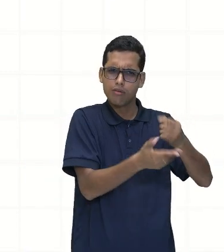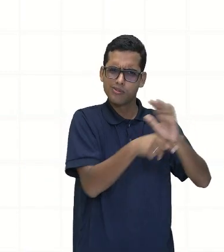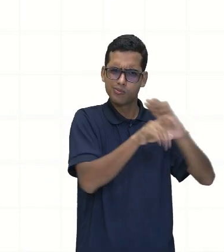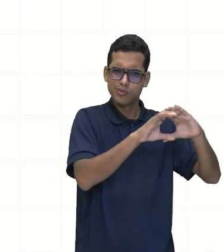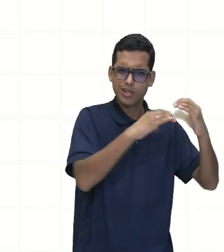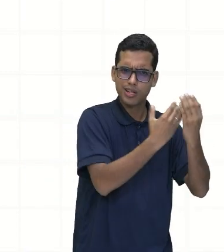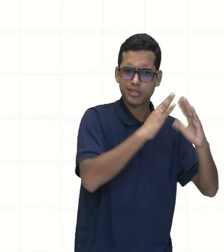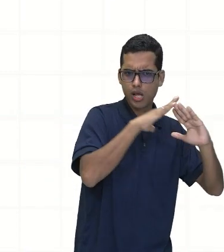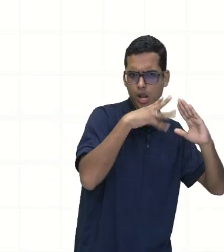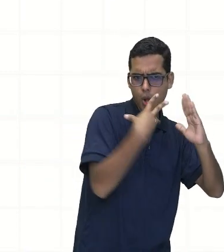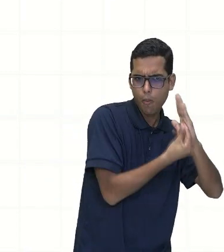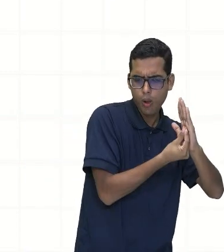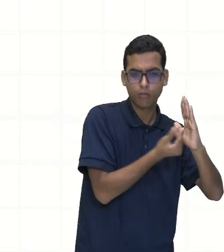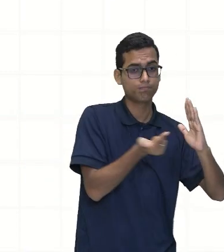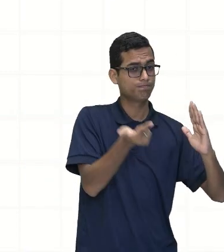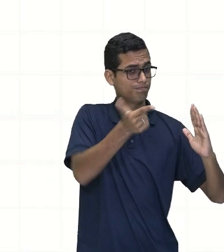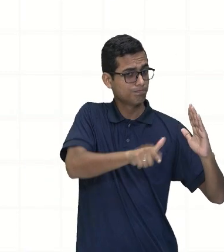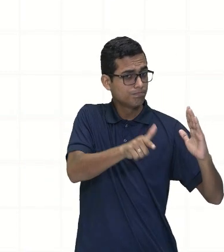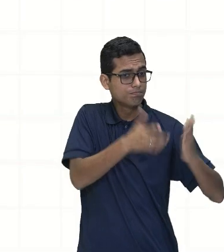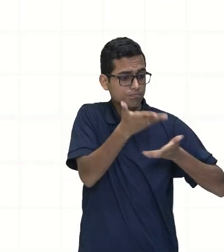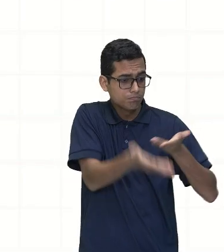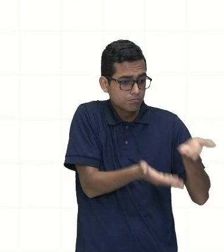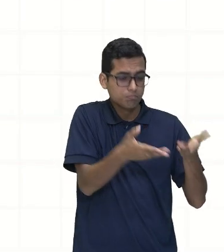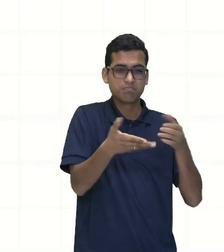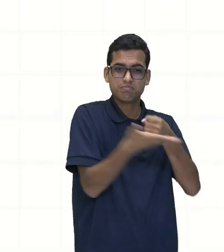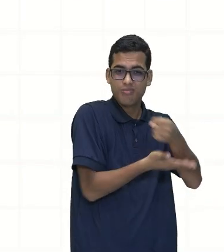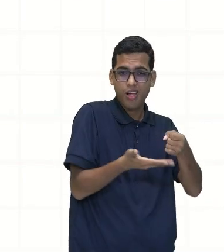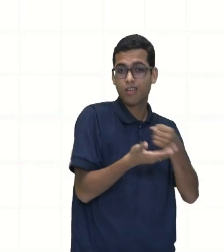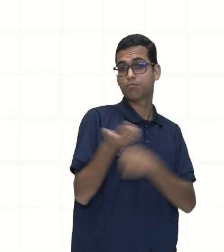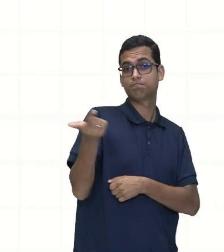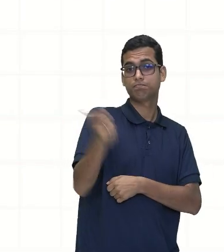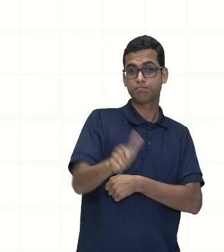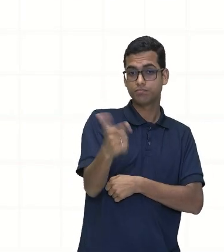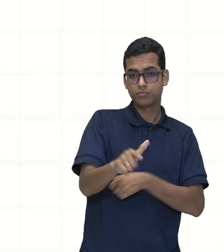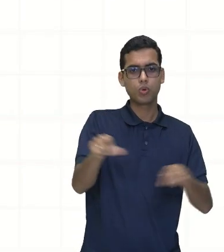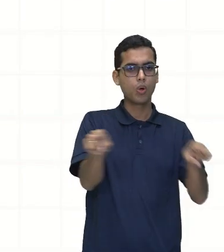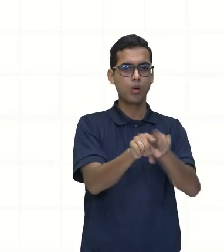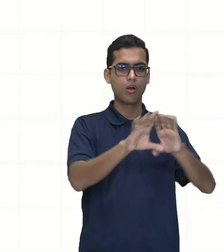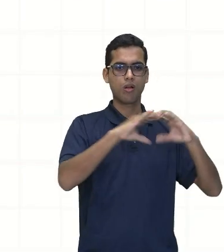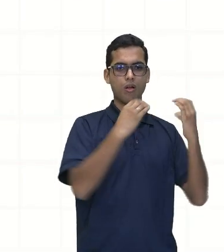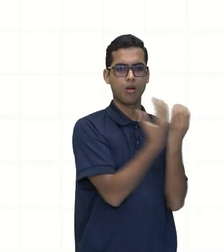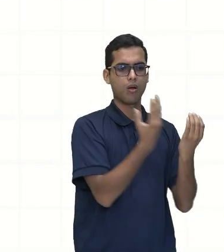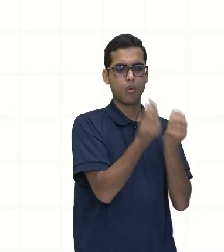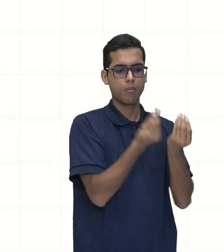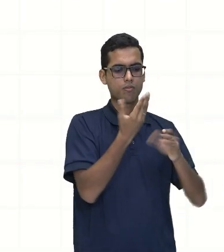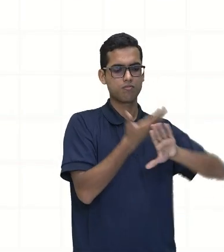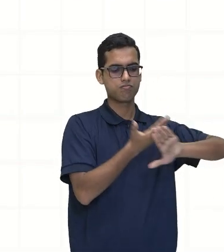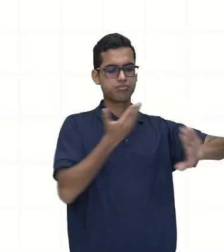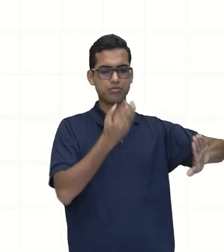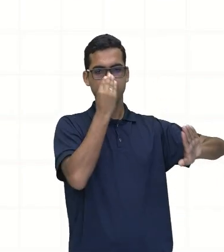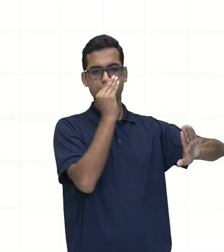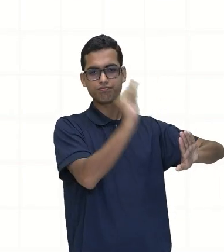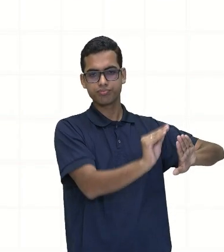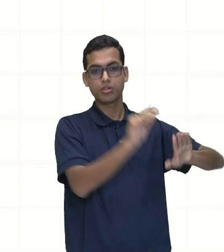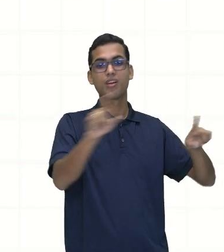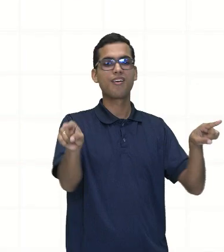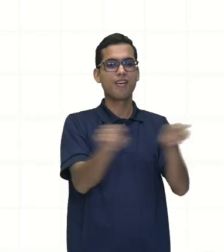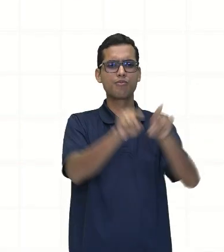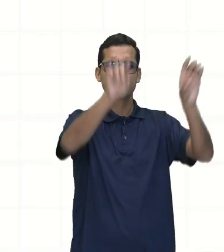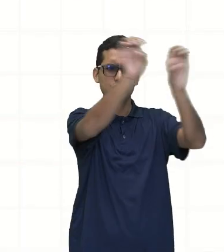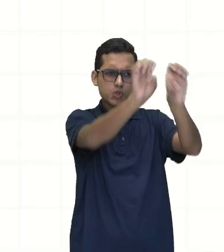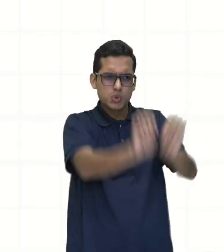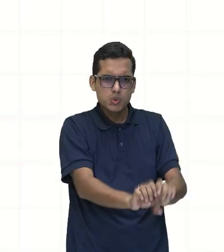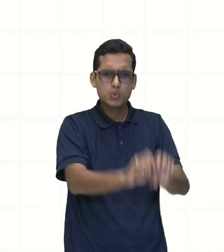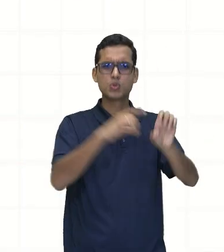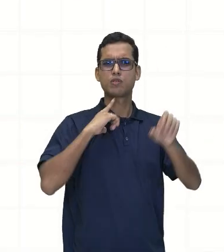a saúde, a educação, estão ali isolados, né? Saneamento básicos e infraestrutura, né?